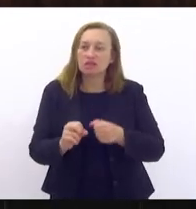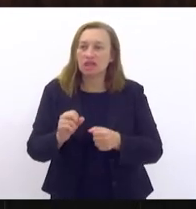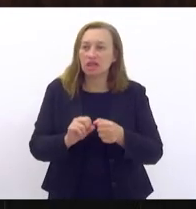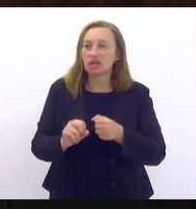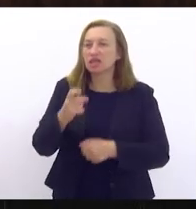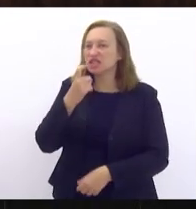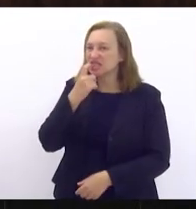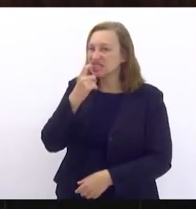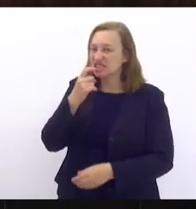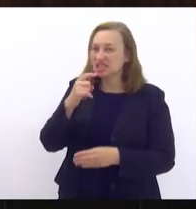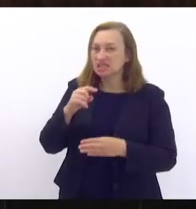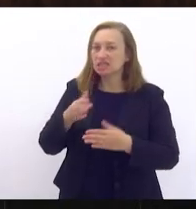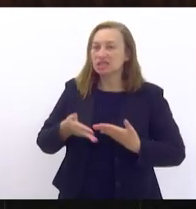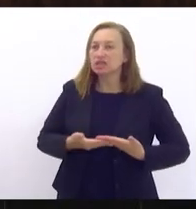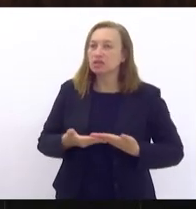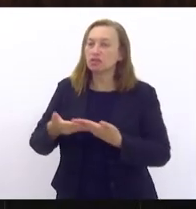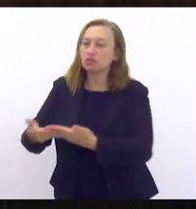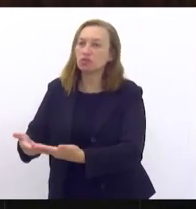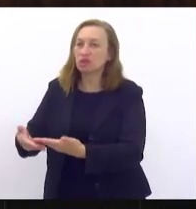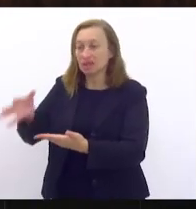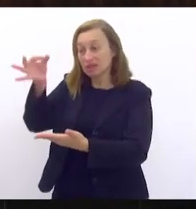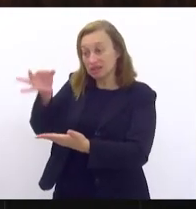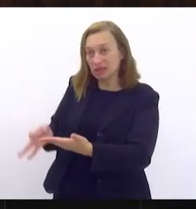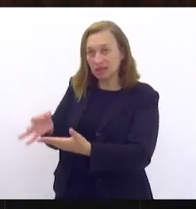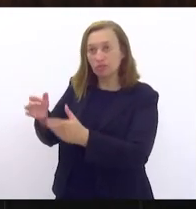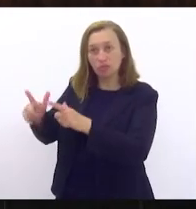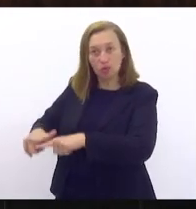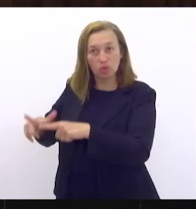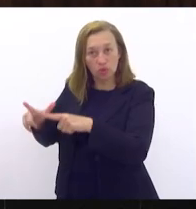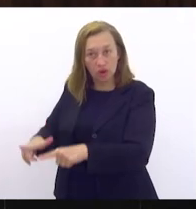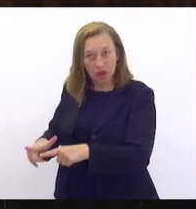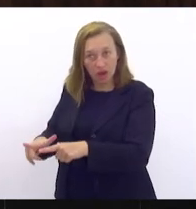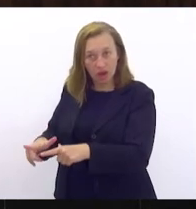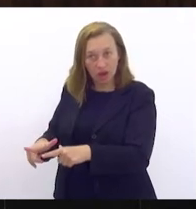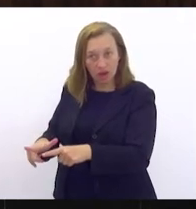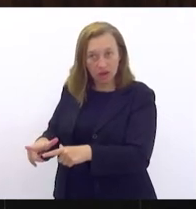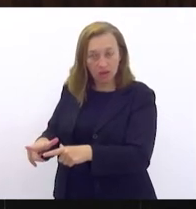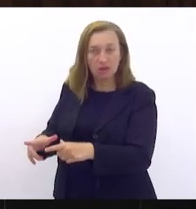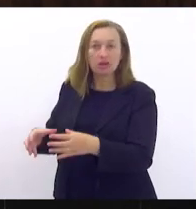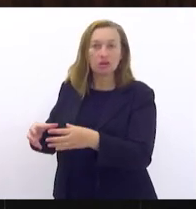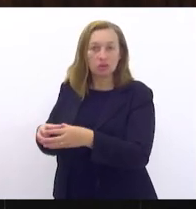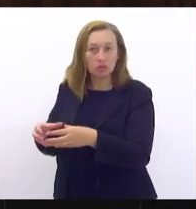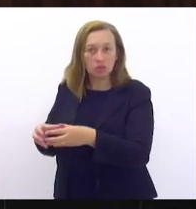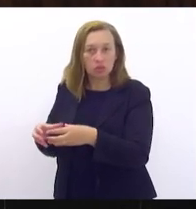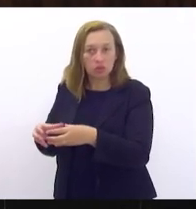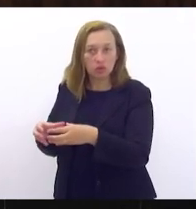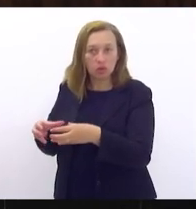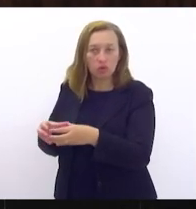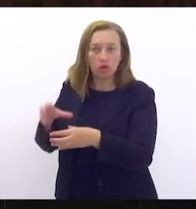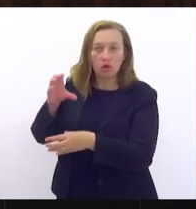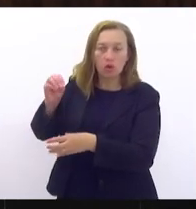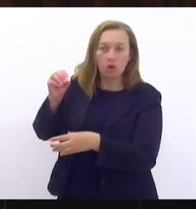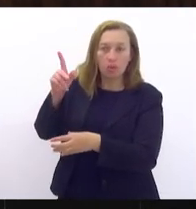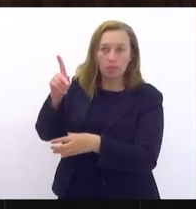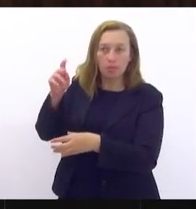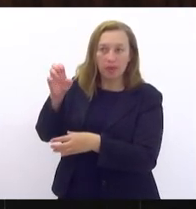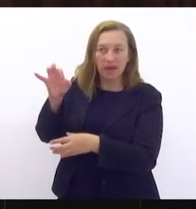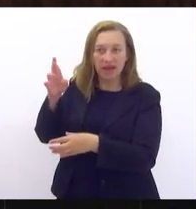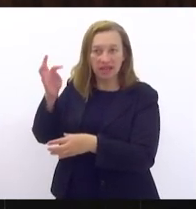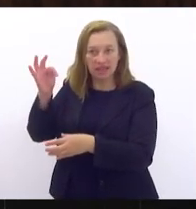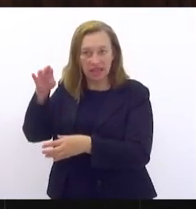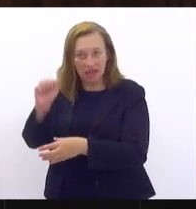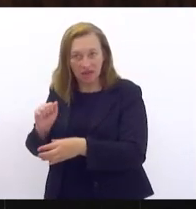ele seja encaminhado de forma correta né para as vias das cooperativas através dos catadores a gente possa